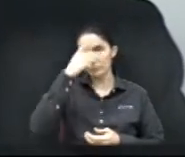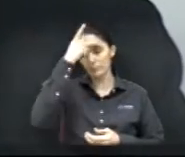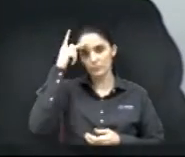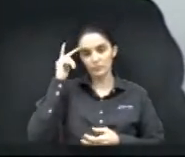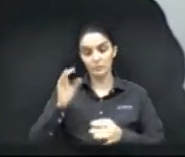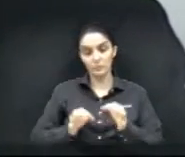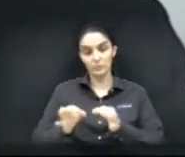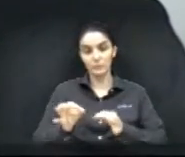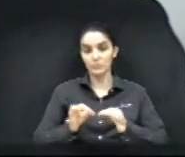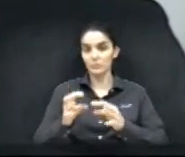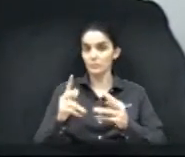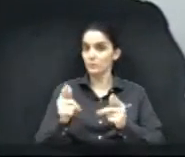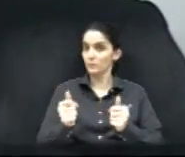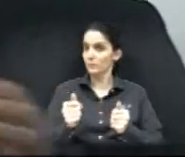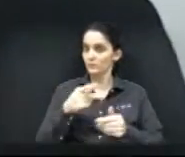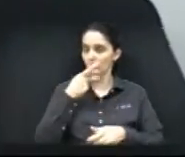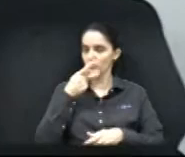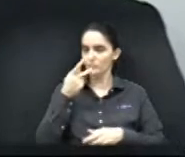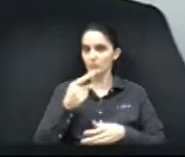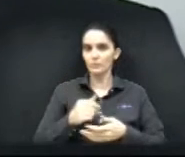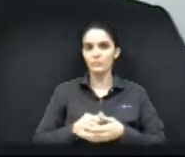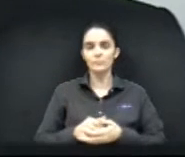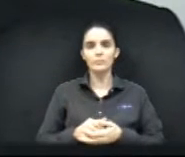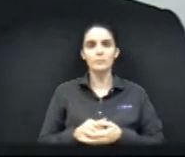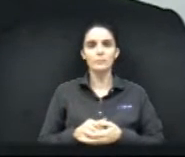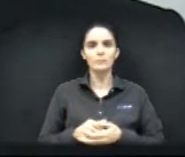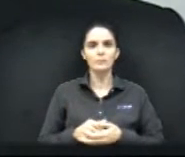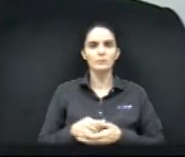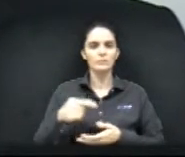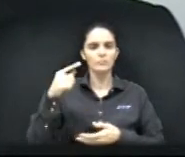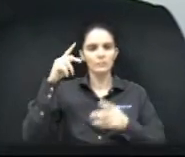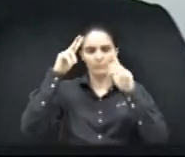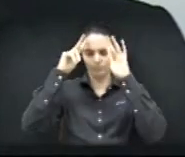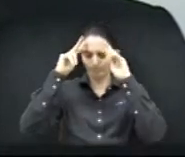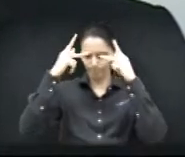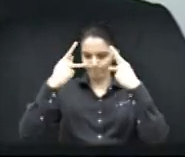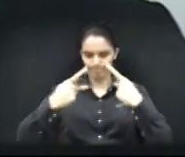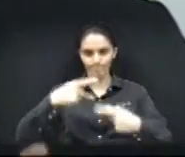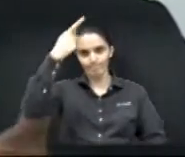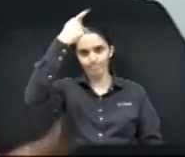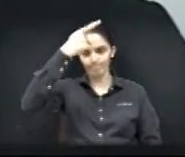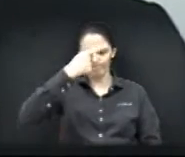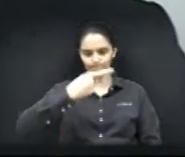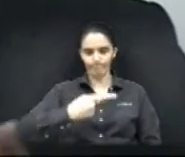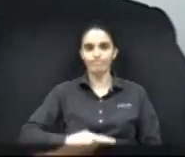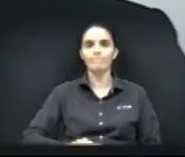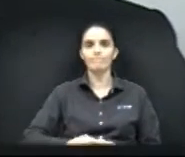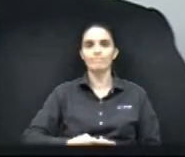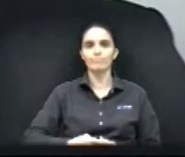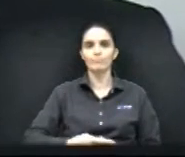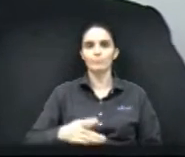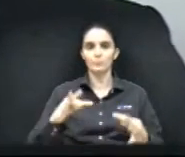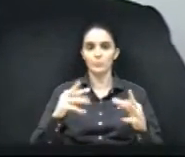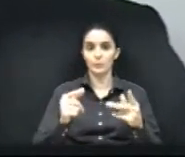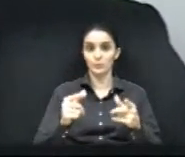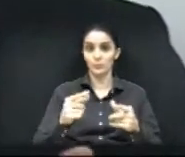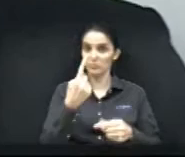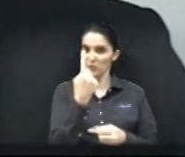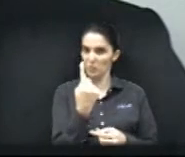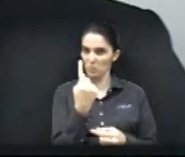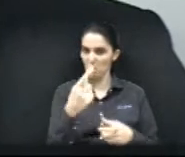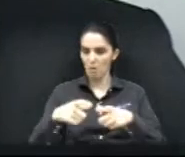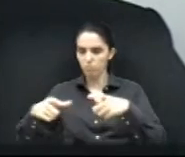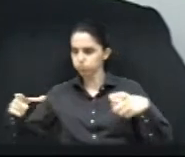eu diria de uma forma assim, pensa só em você. Ou seja, enquanto poucos têm muito, muitos